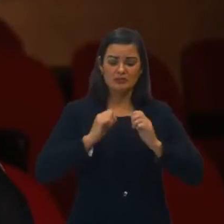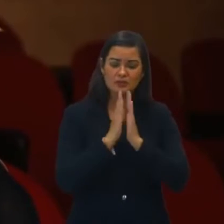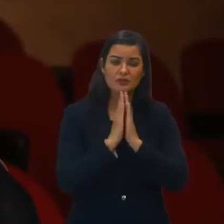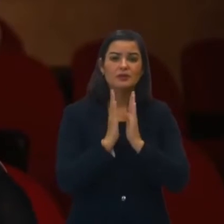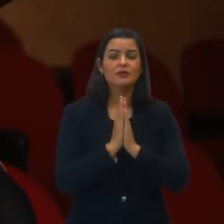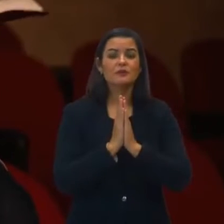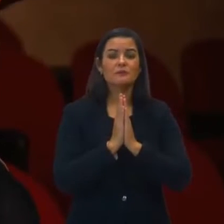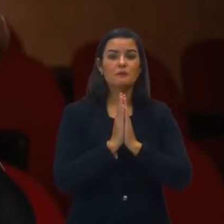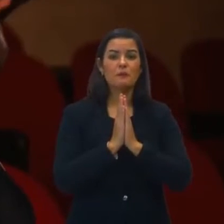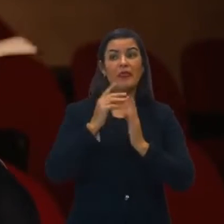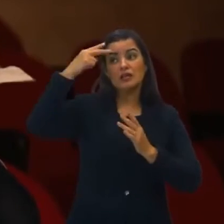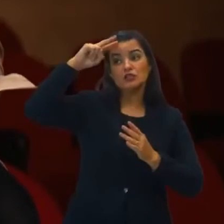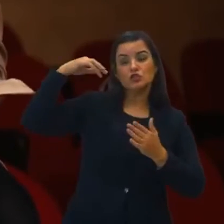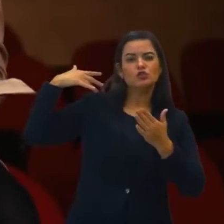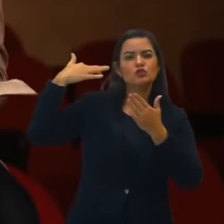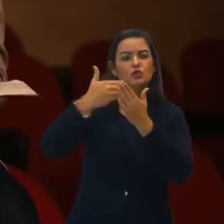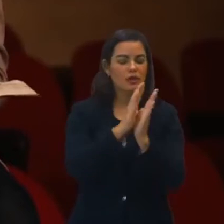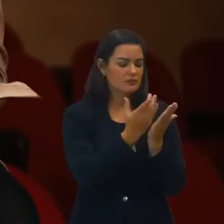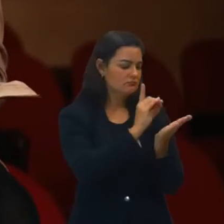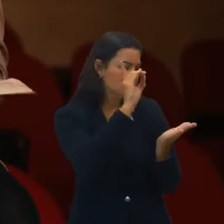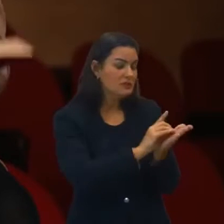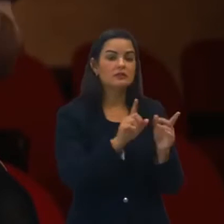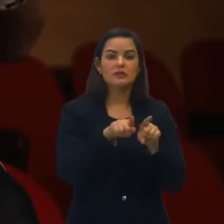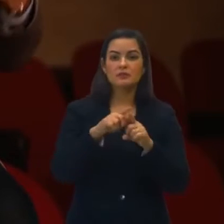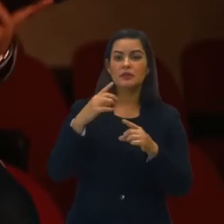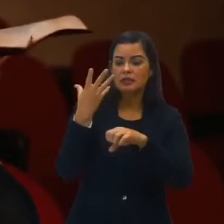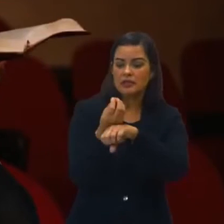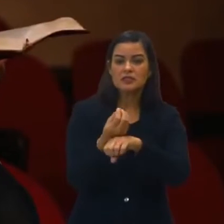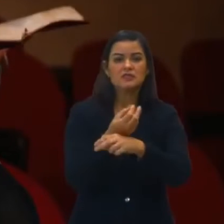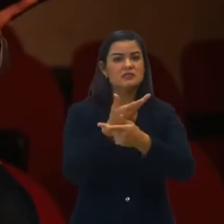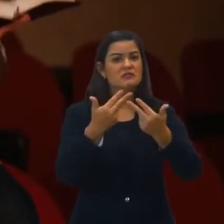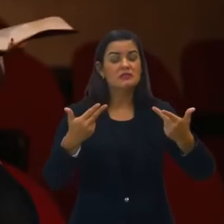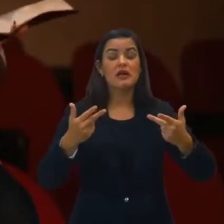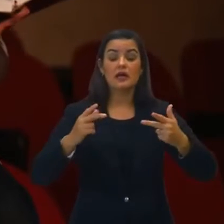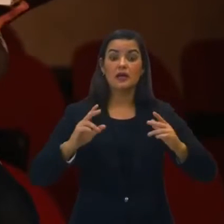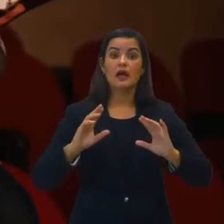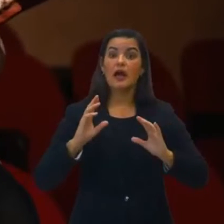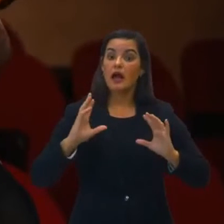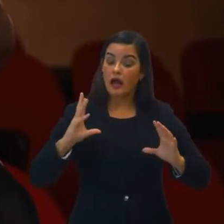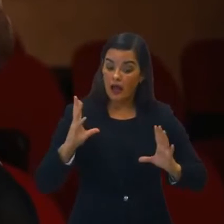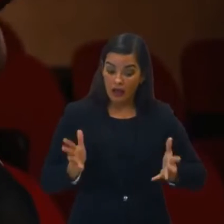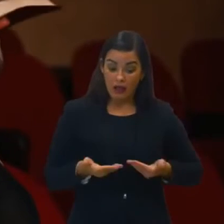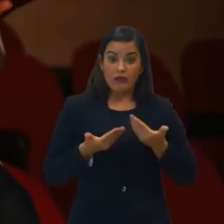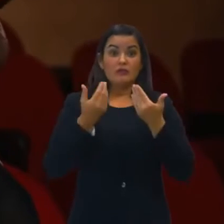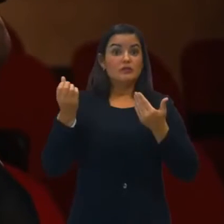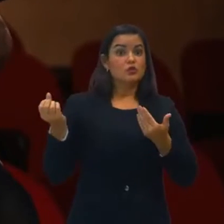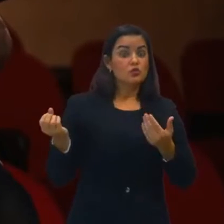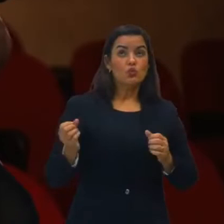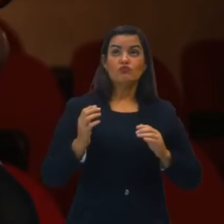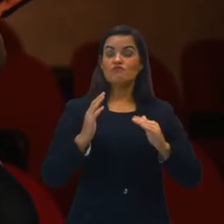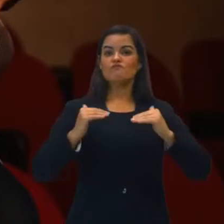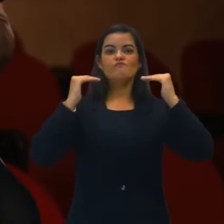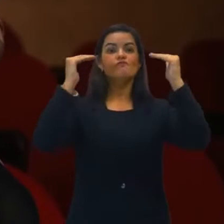que sucedeu ao relato bíblico. Os grandes avivamentos nasceram de